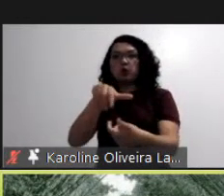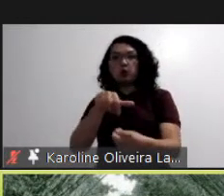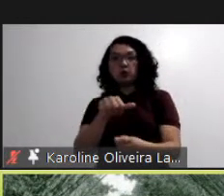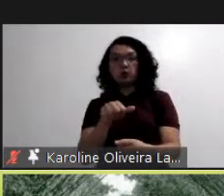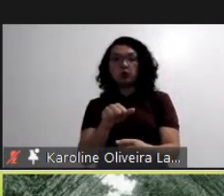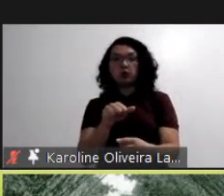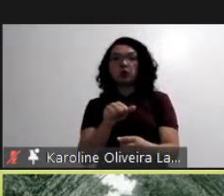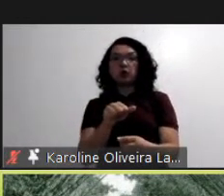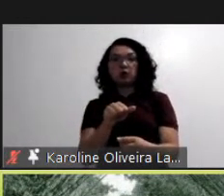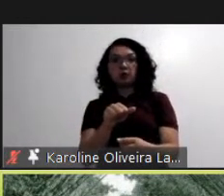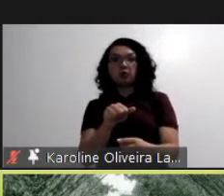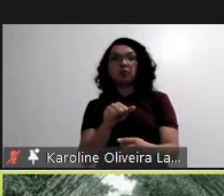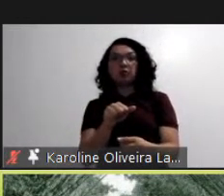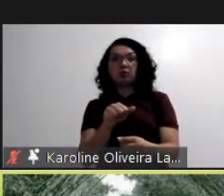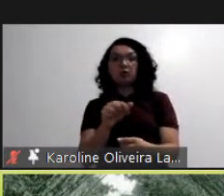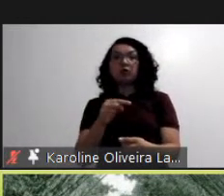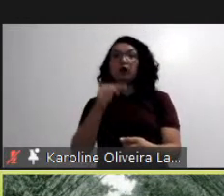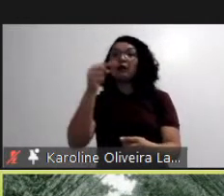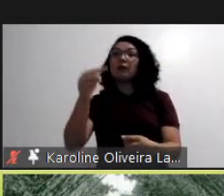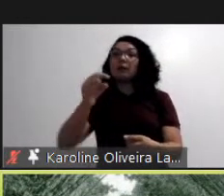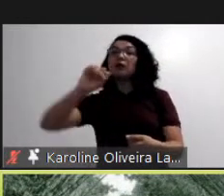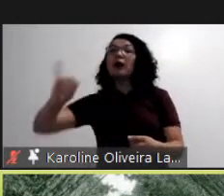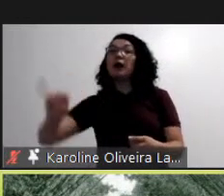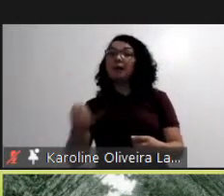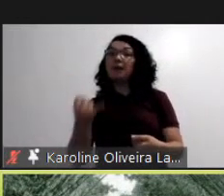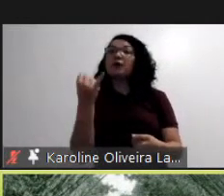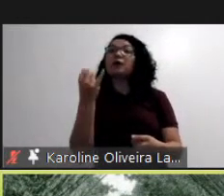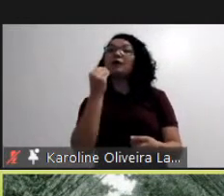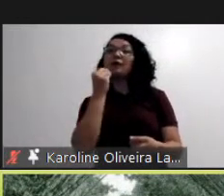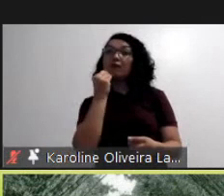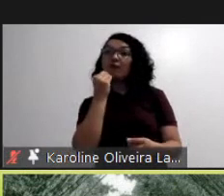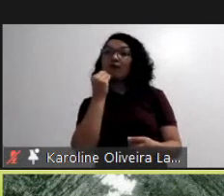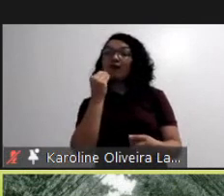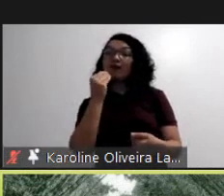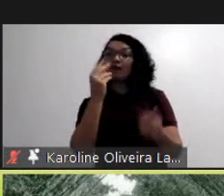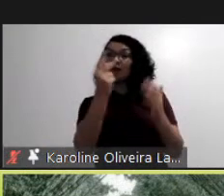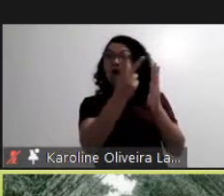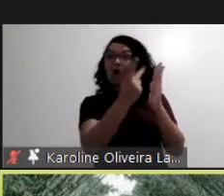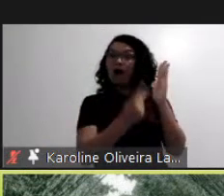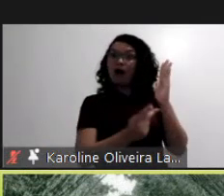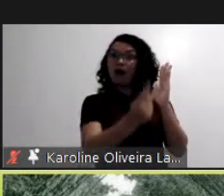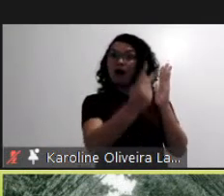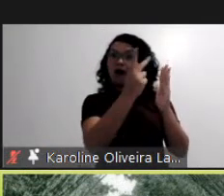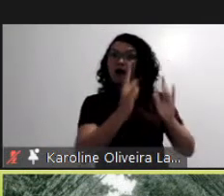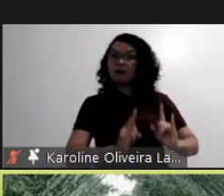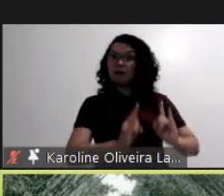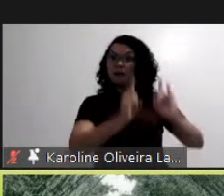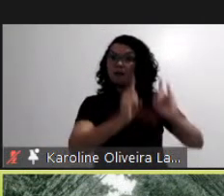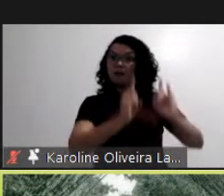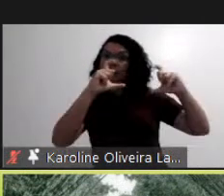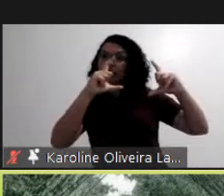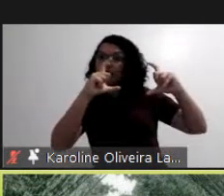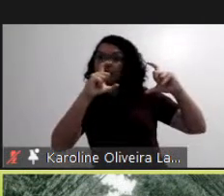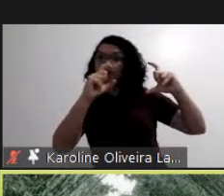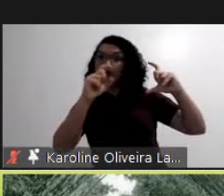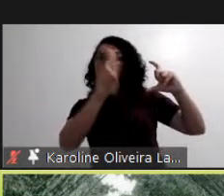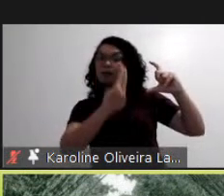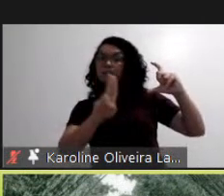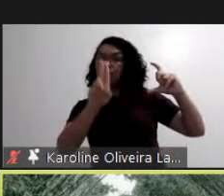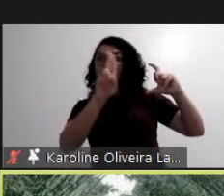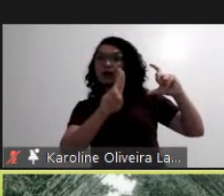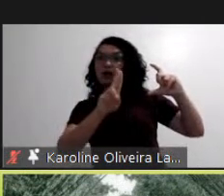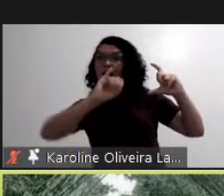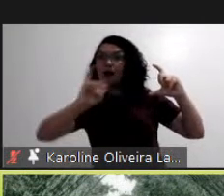cartões postais, como esse, por exemplo, né? É um cartão muito bonito, né? Não sei como é que tiraram, naquela época não tinha drone, né? Não sei como é que eles tiraram essa